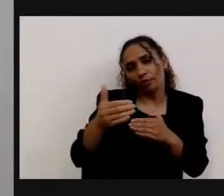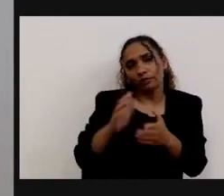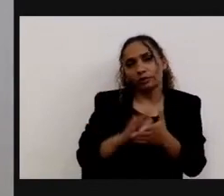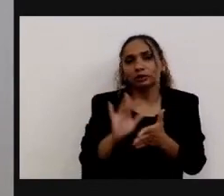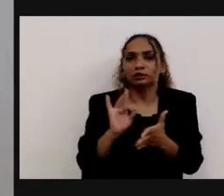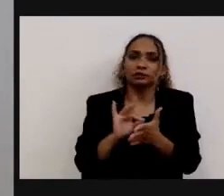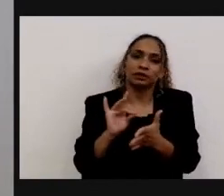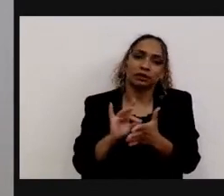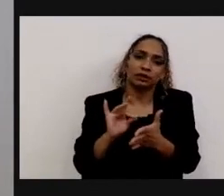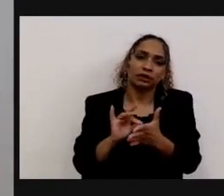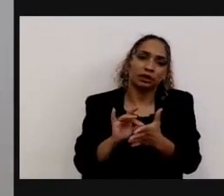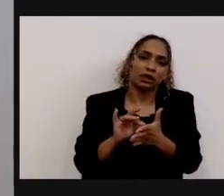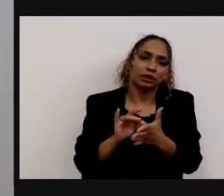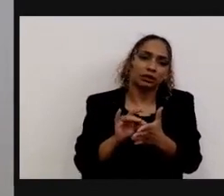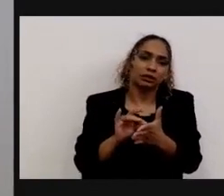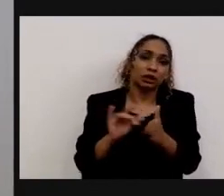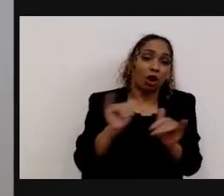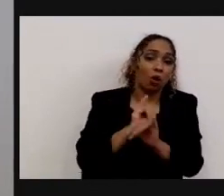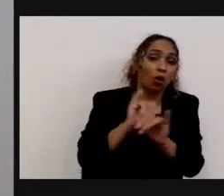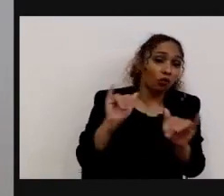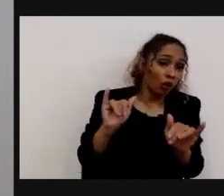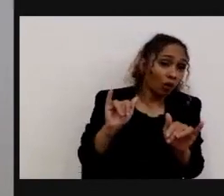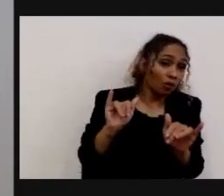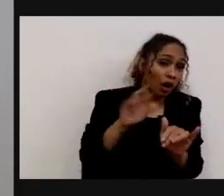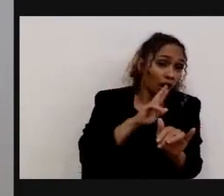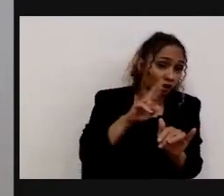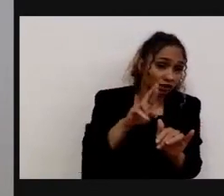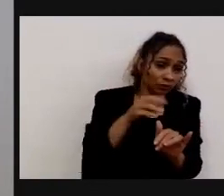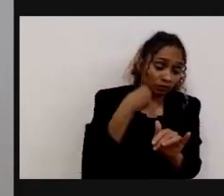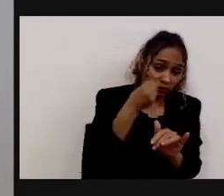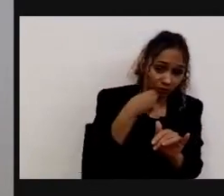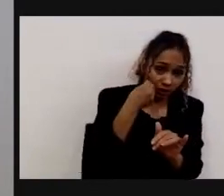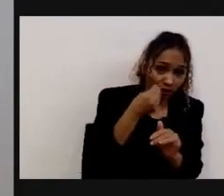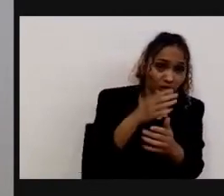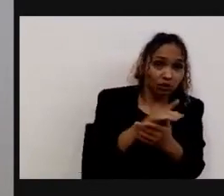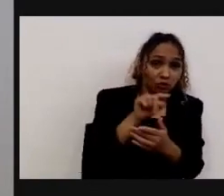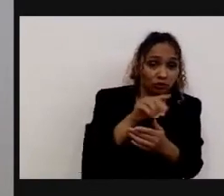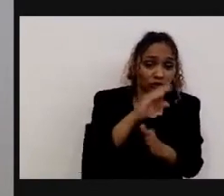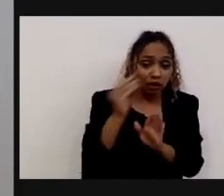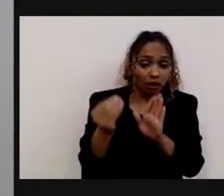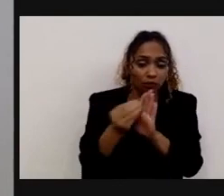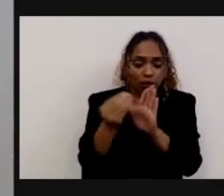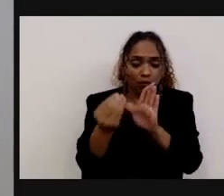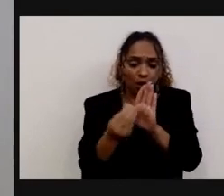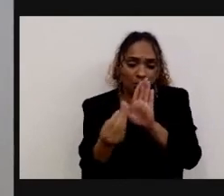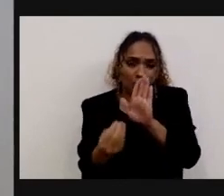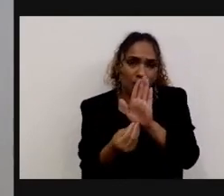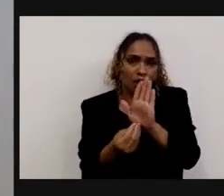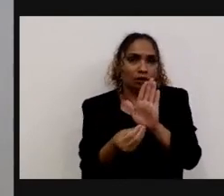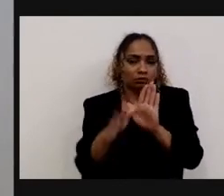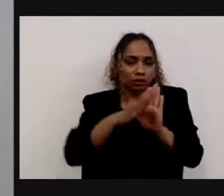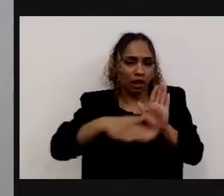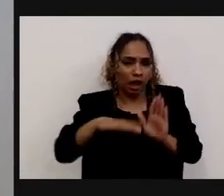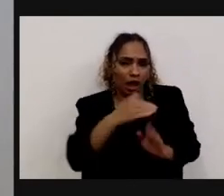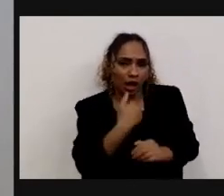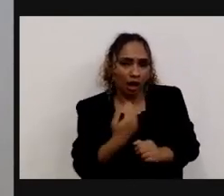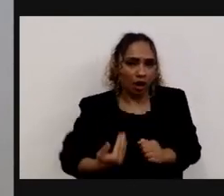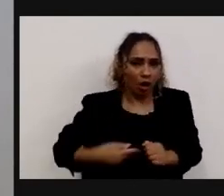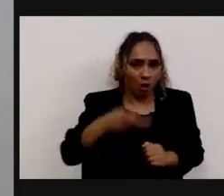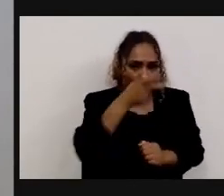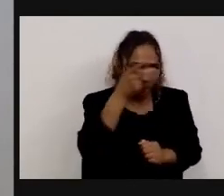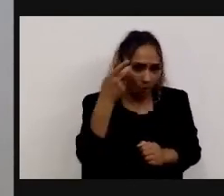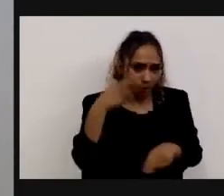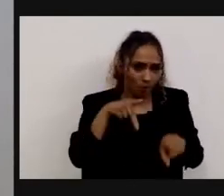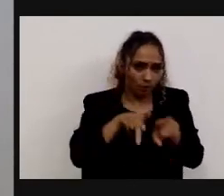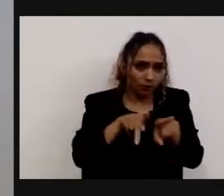você também o comunicar resultados desse experimento você agrega para toda a área pública de pessoas